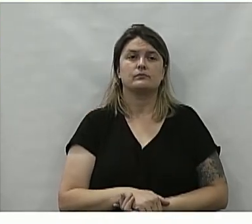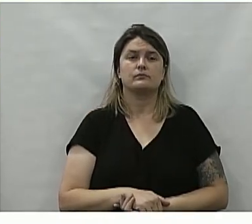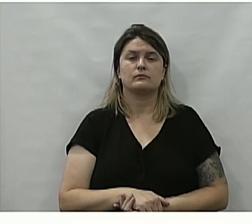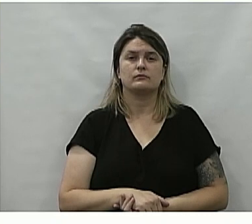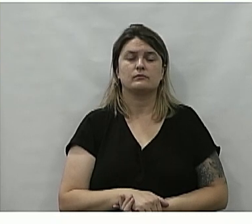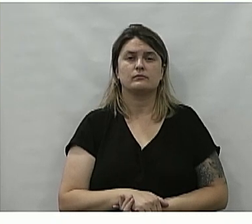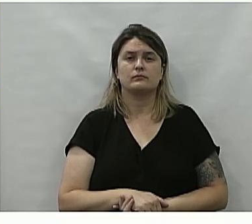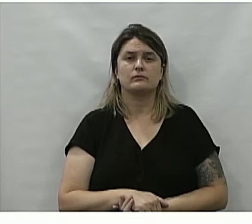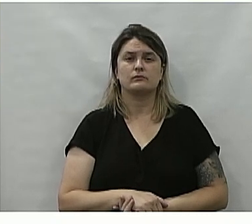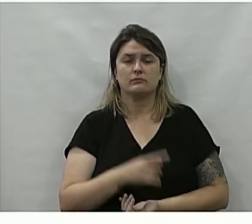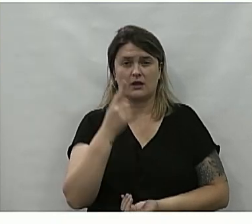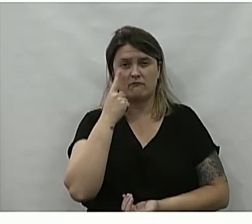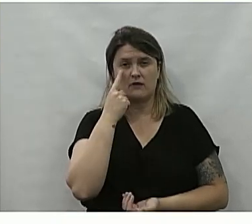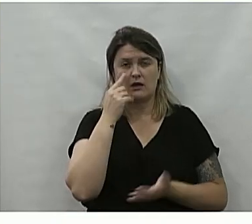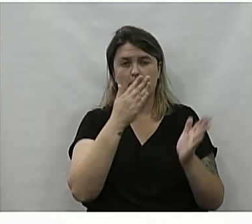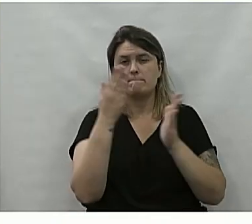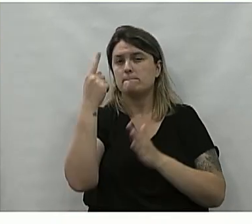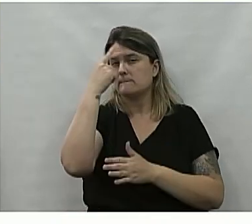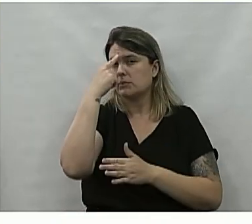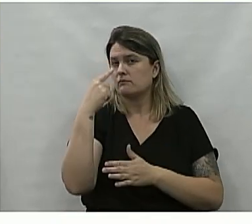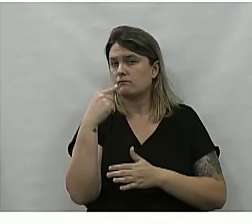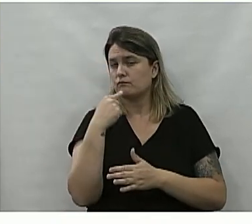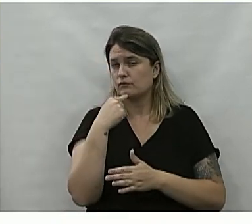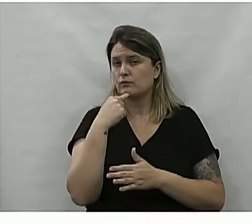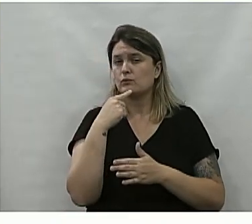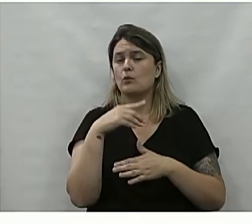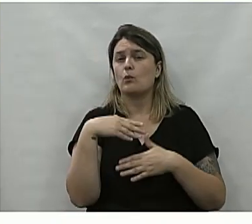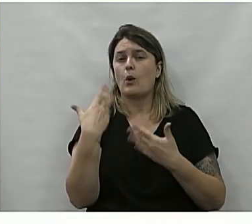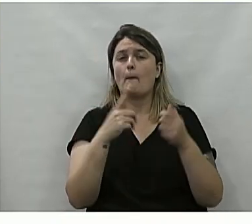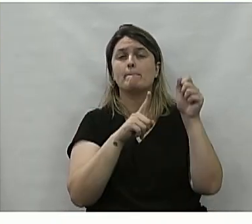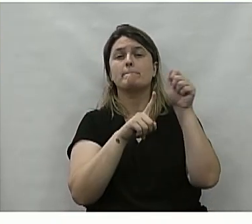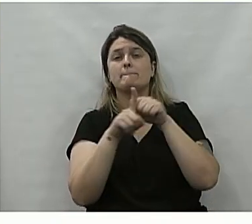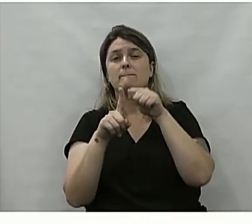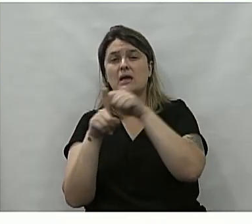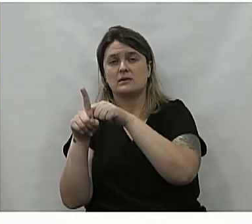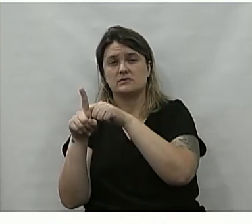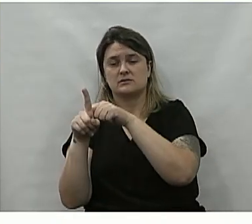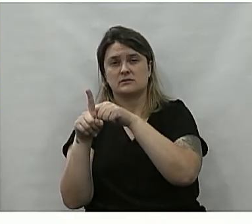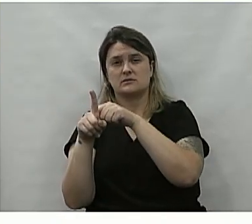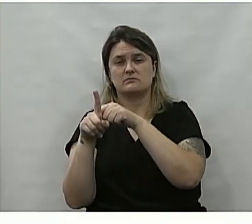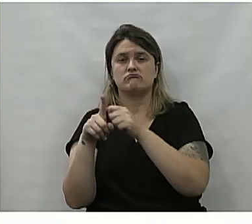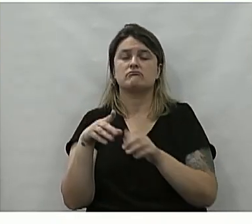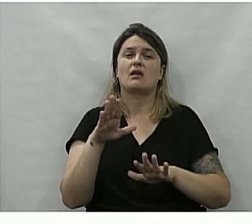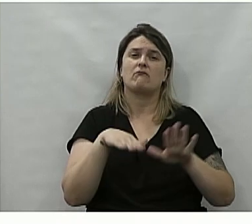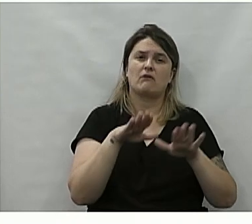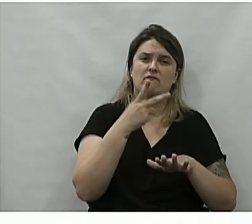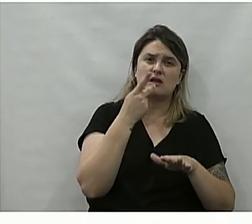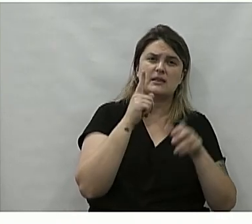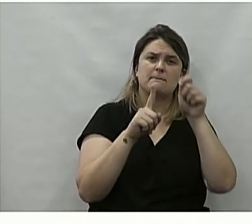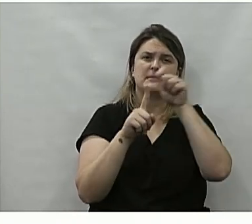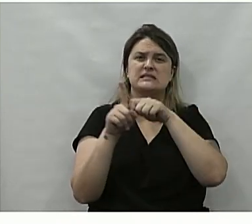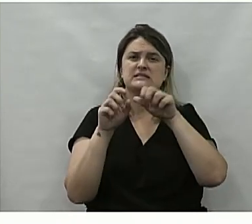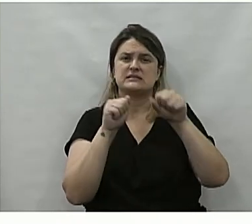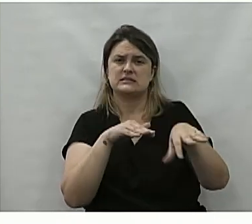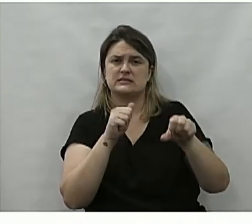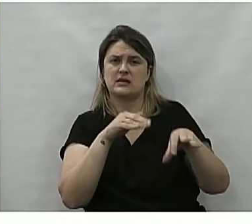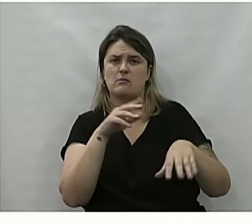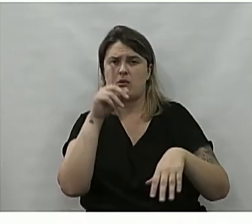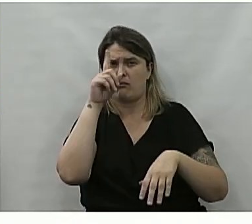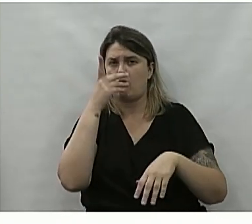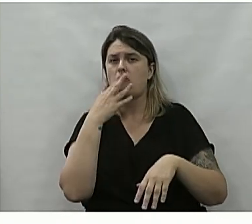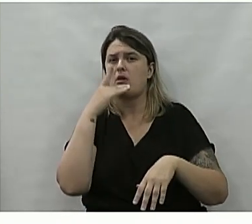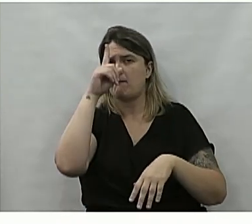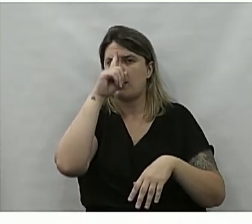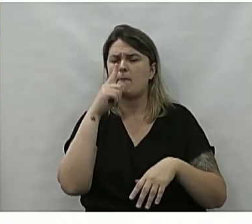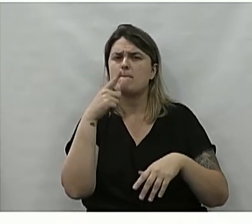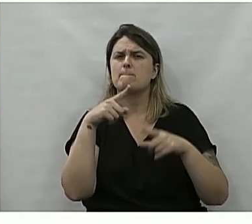Aqui Nós temos O perfil Traçado De acordo Com os meses Do ano Muito fala Em setembro Amarelo Mas a gente